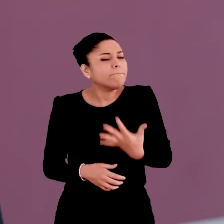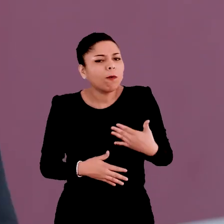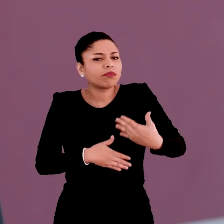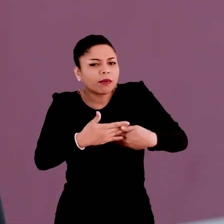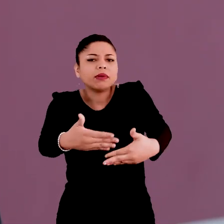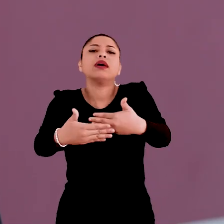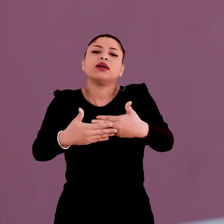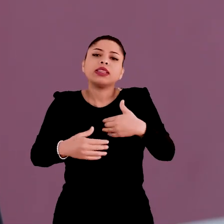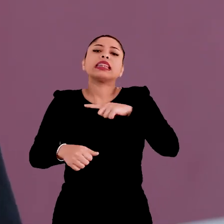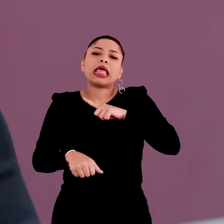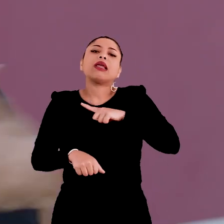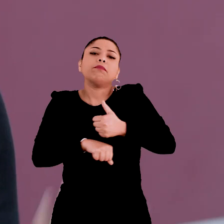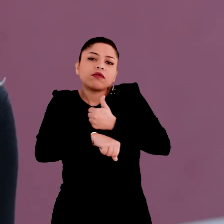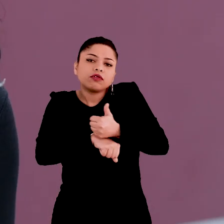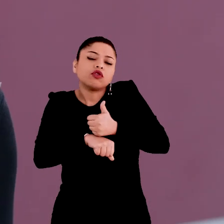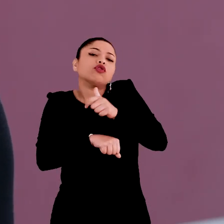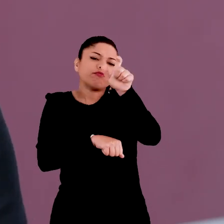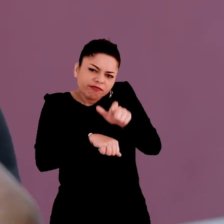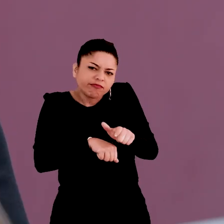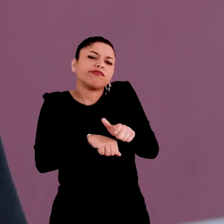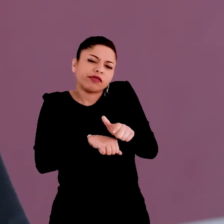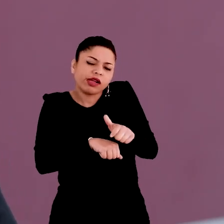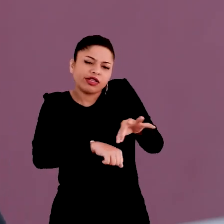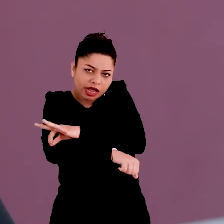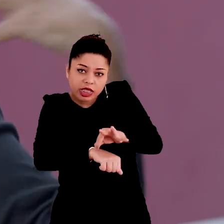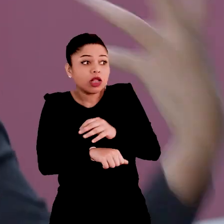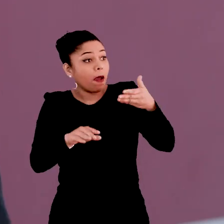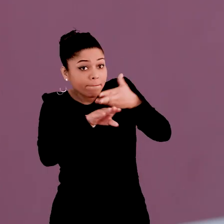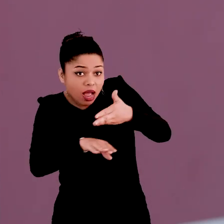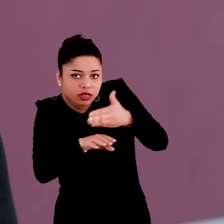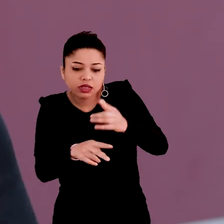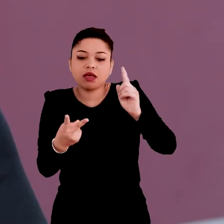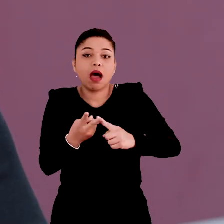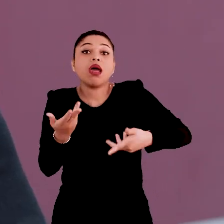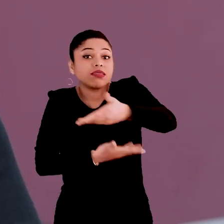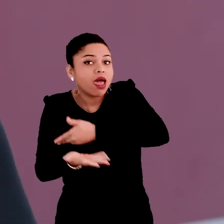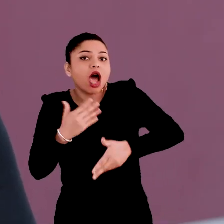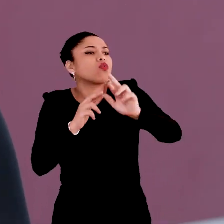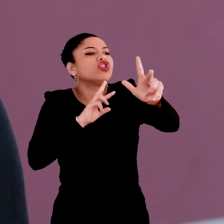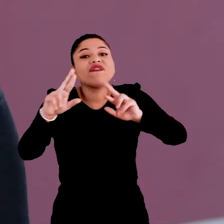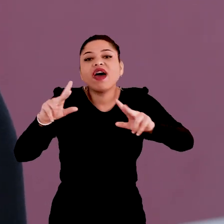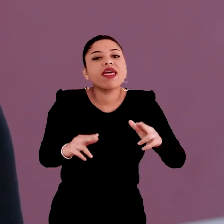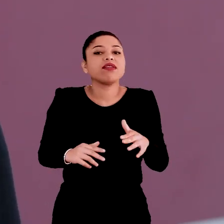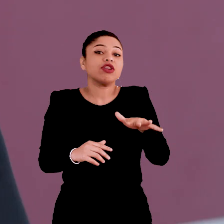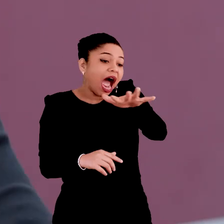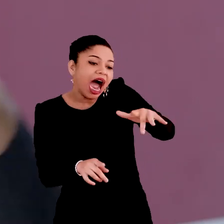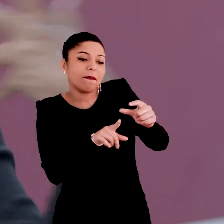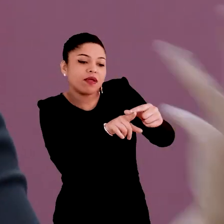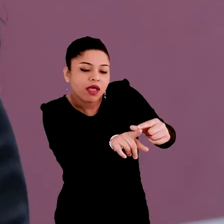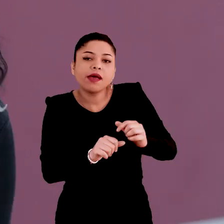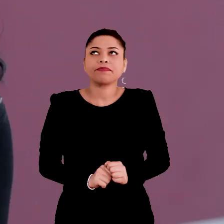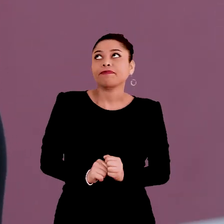participando, interagindo com diferentes territórios, com territórios periféricos, com territórios lá no sertão,